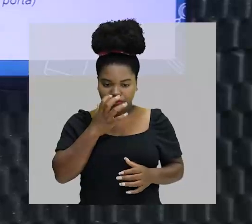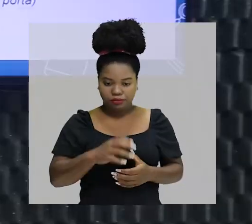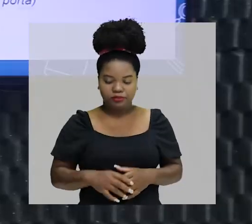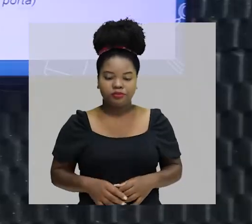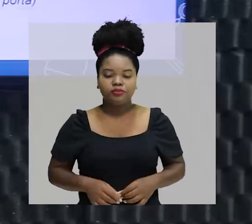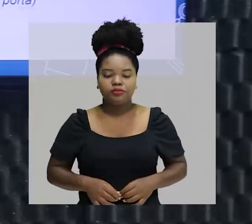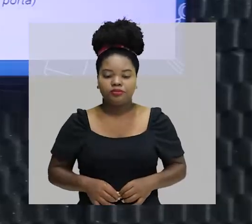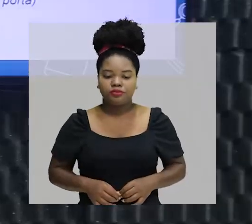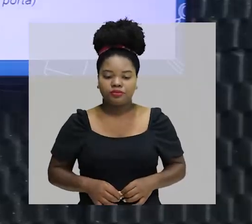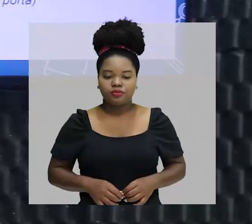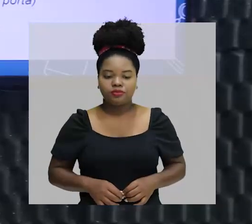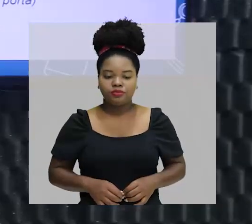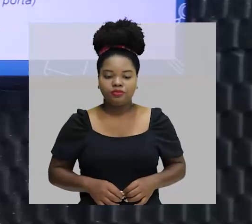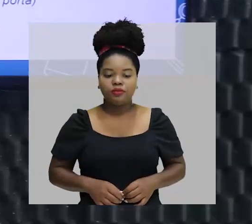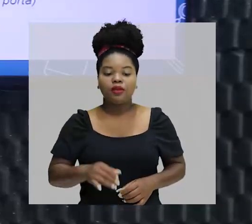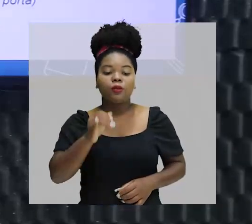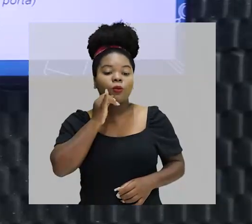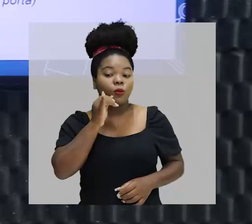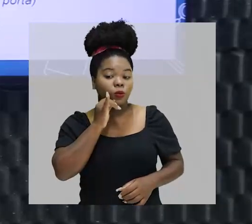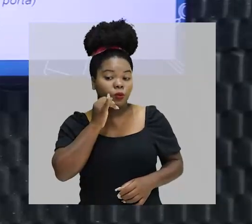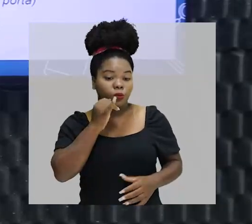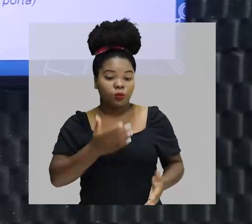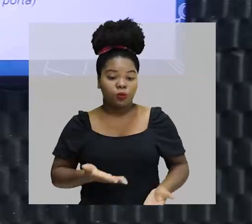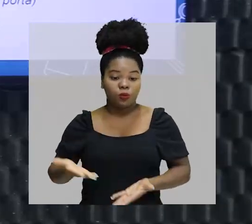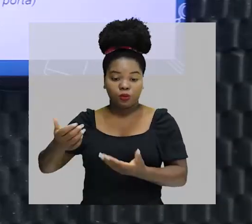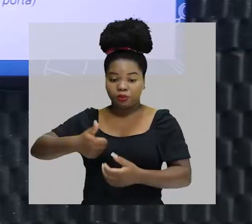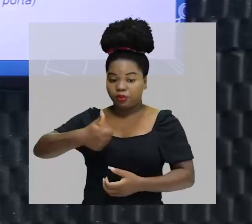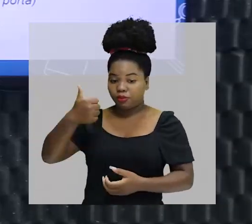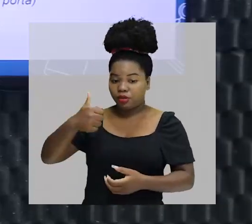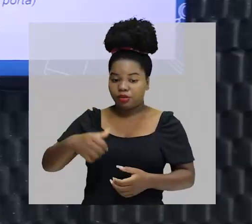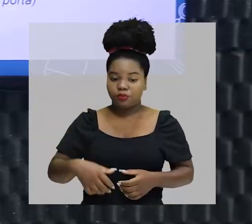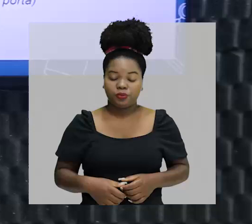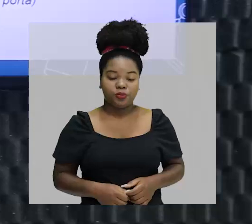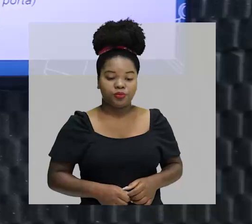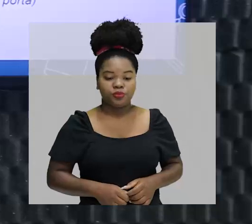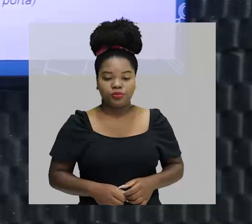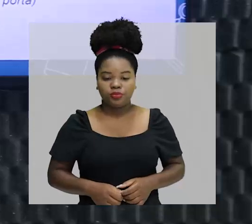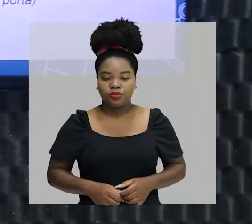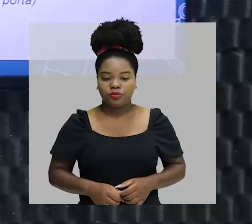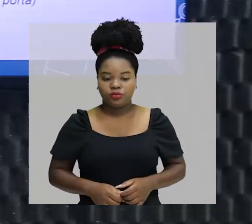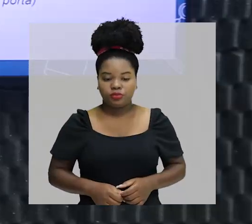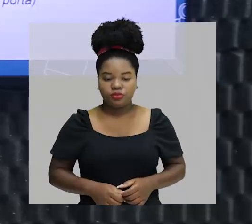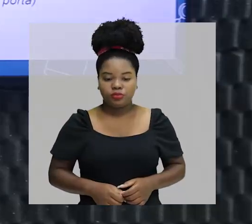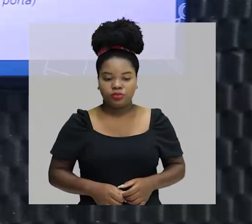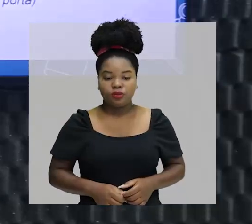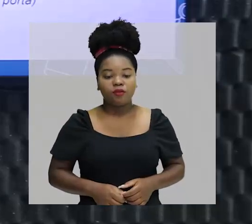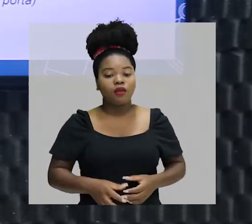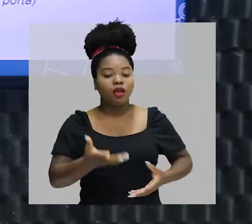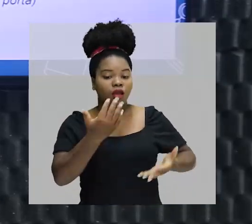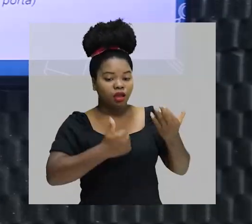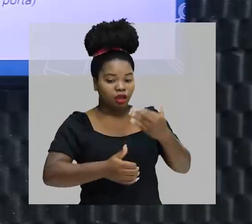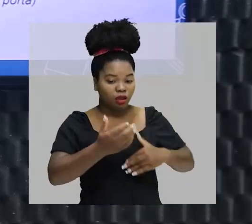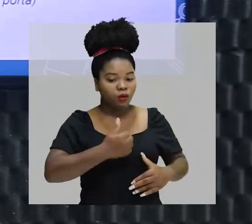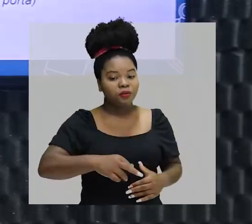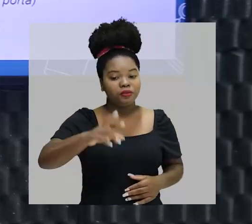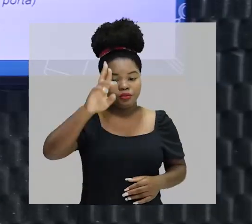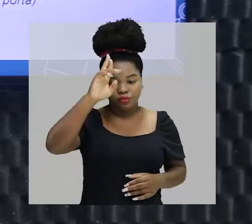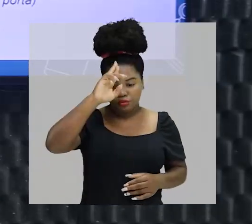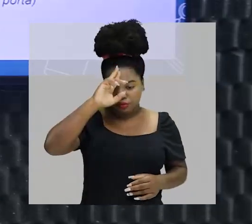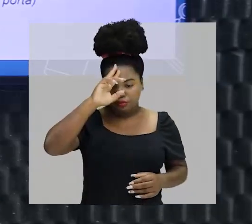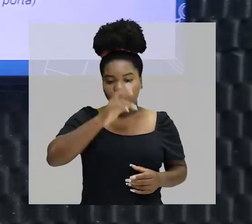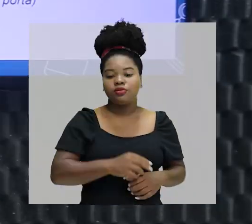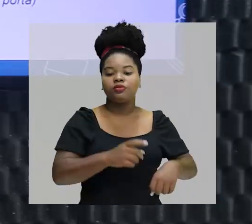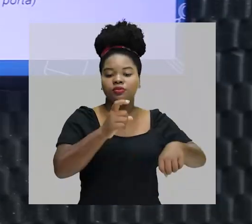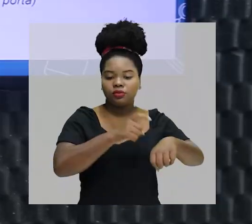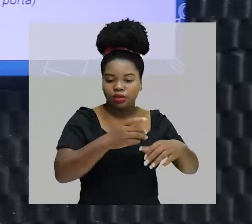vai acontecer. Olha os exemplos. I am having lunch at the moment. Eu estou